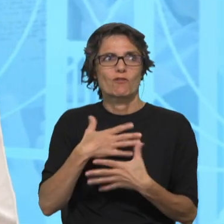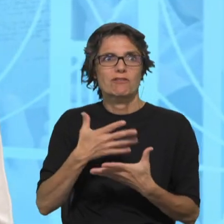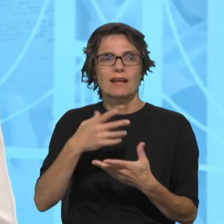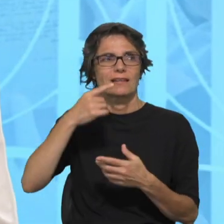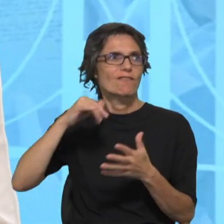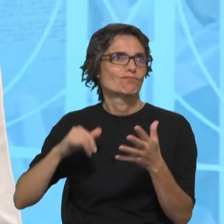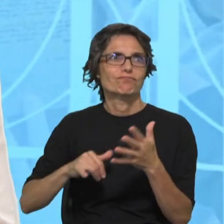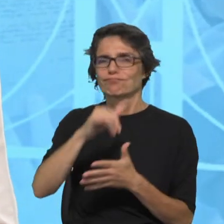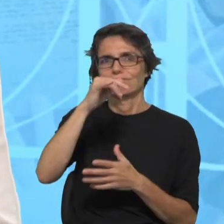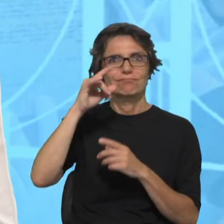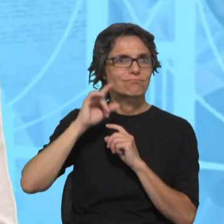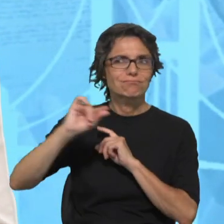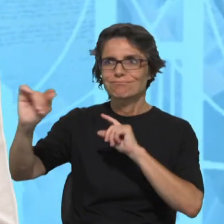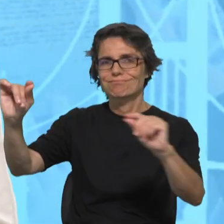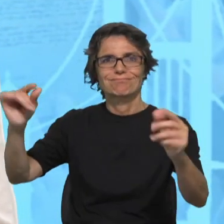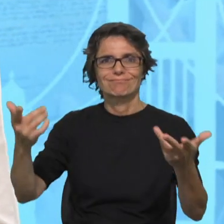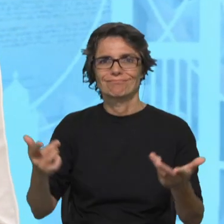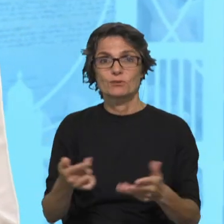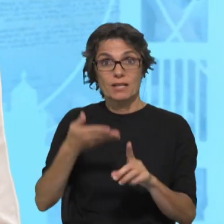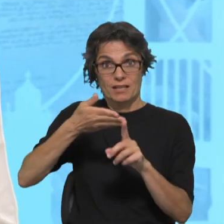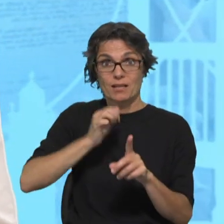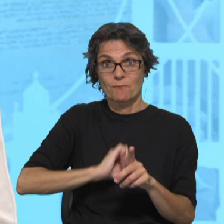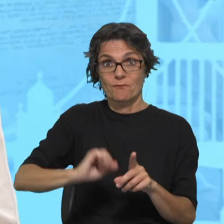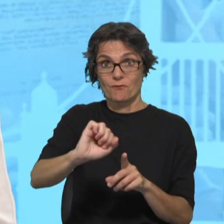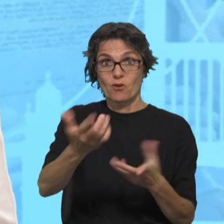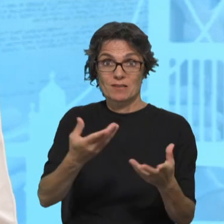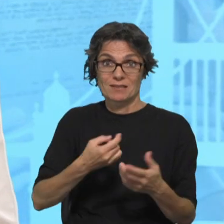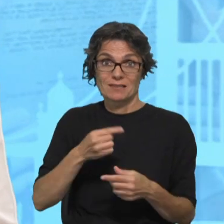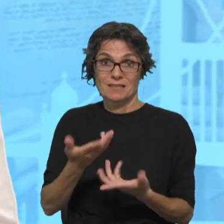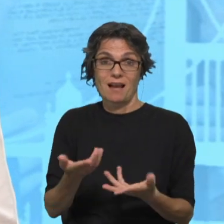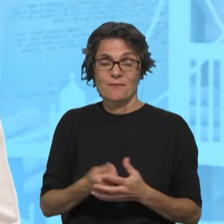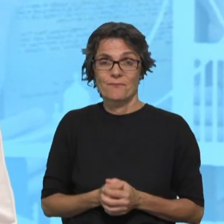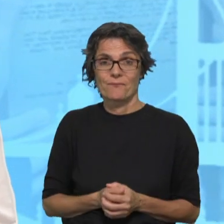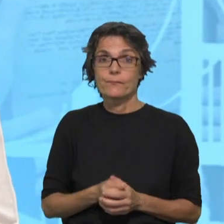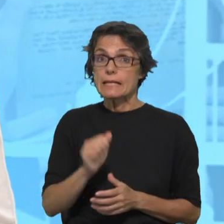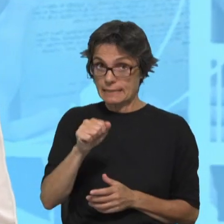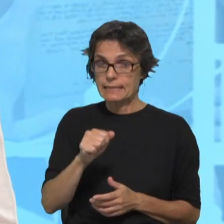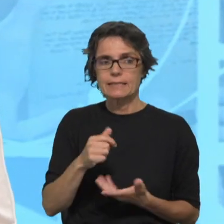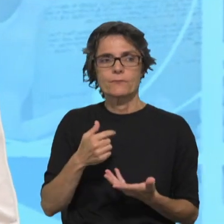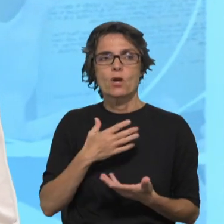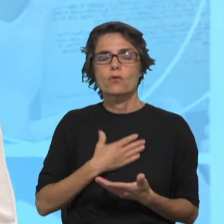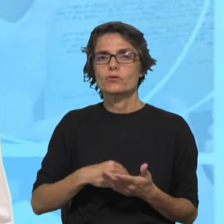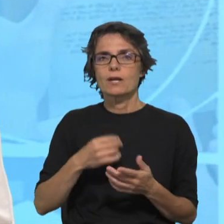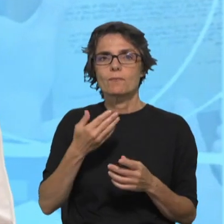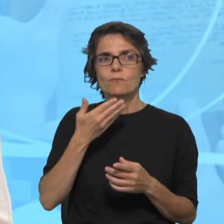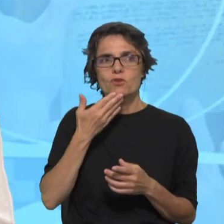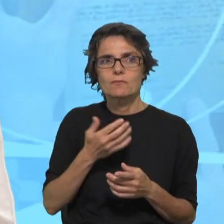sim. nas vossas experiências missionárias, não é? Sim, no fundo, depois também ter outras experiências nossas, claro. Não é? E